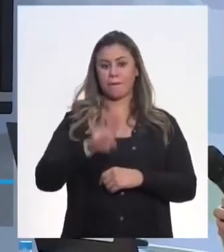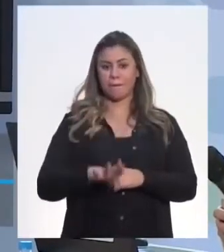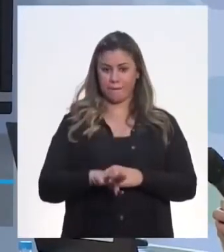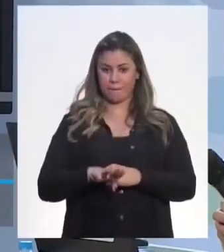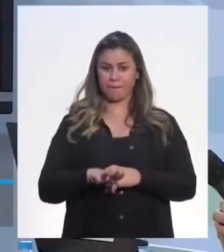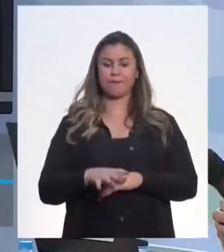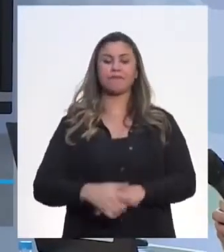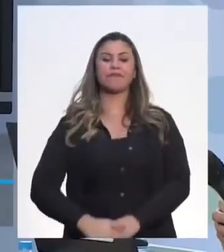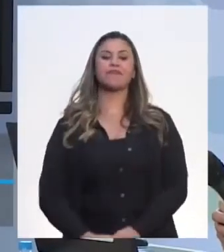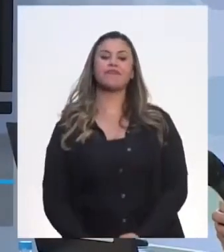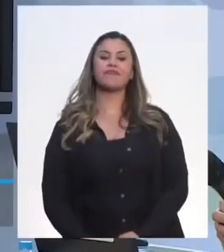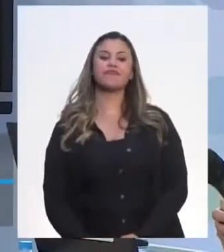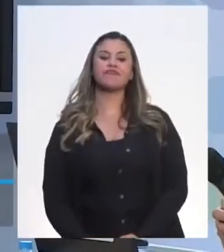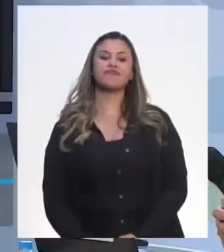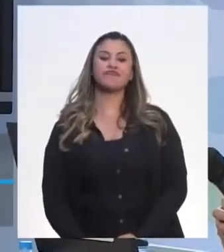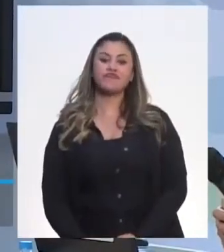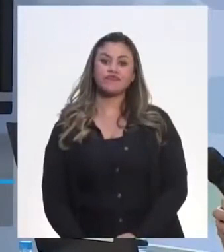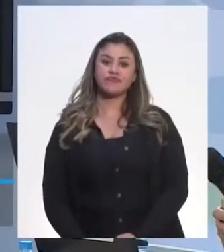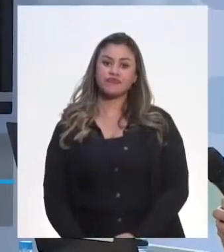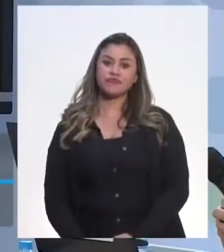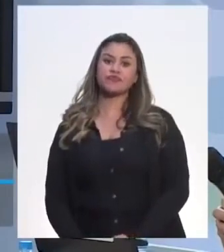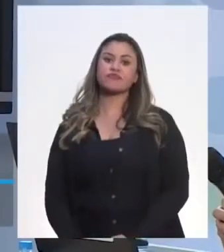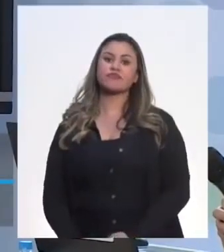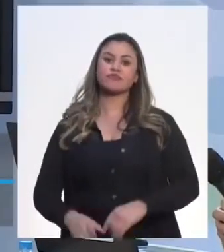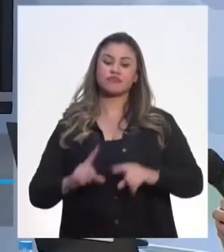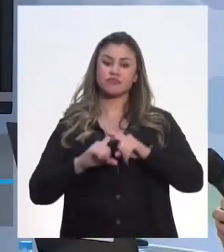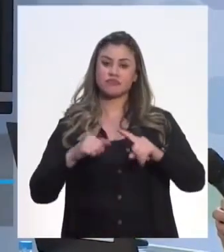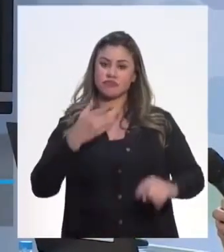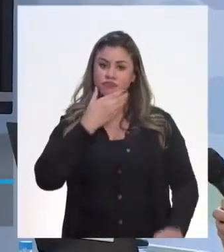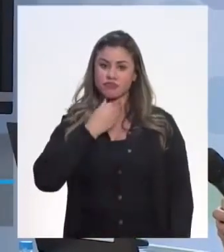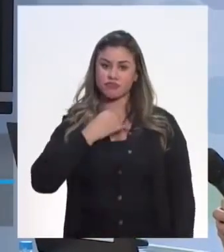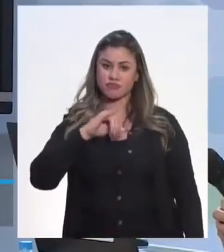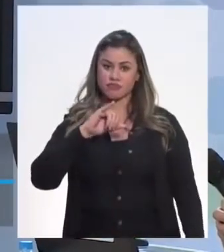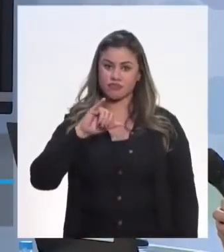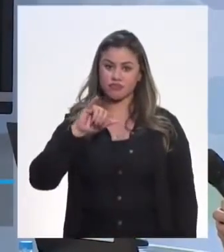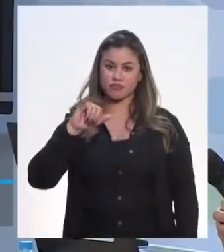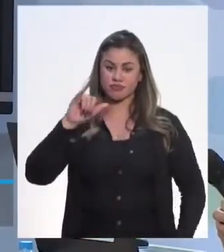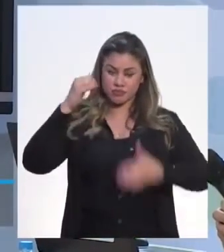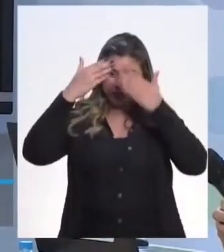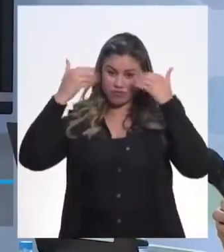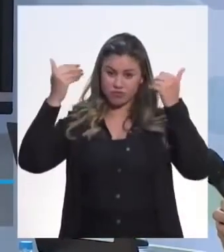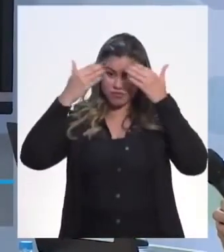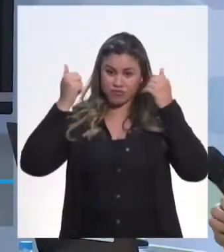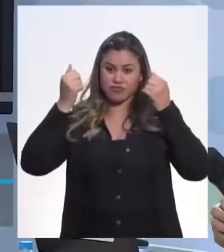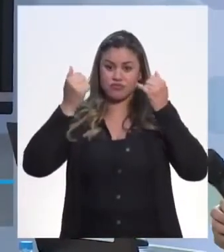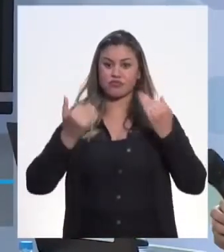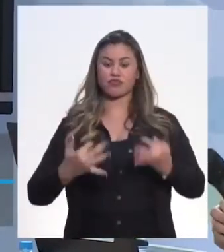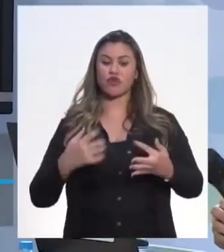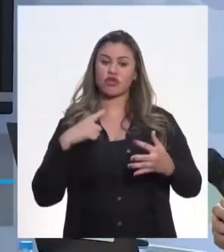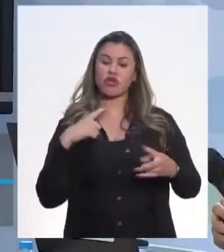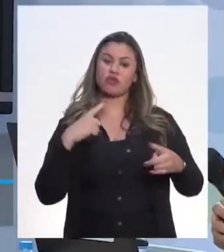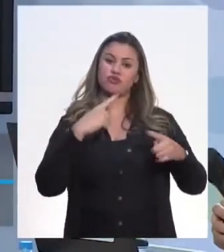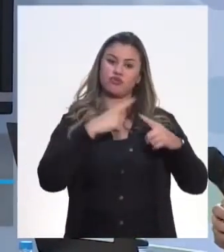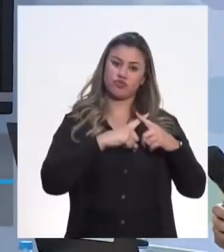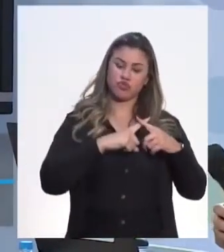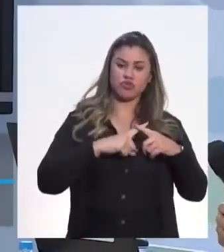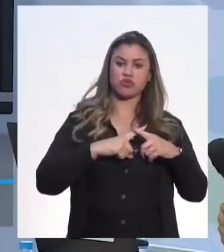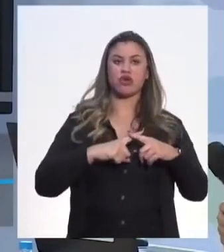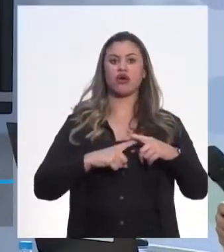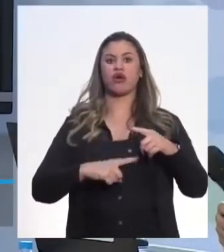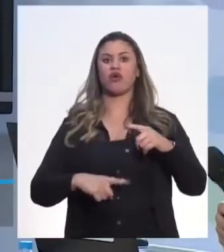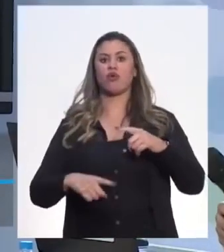eletrônica mas como Jonas disse como a gente tem multiplicação a gente tem a questão do